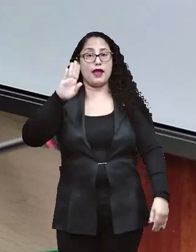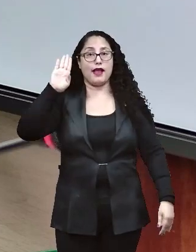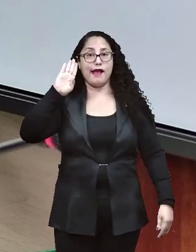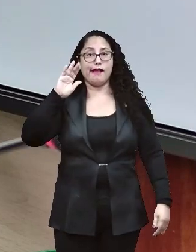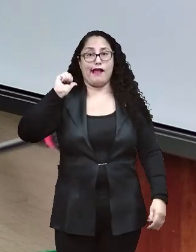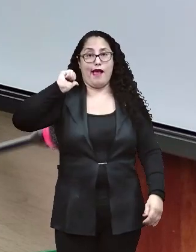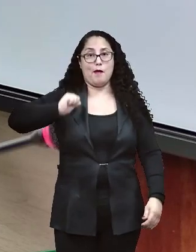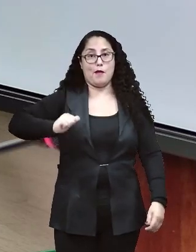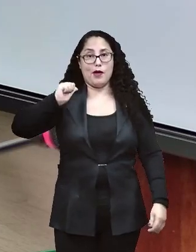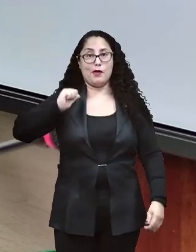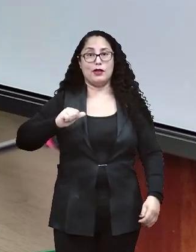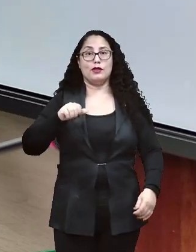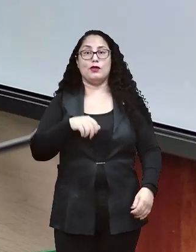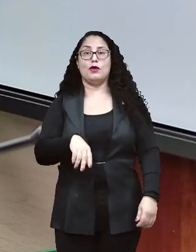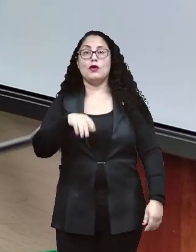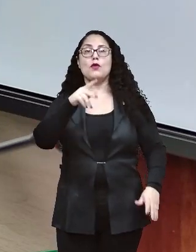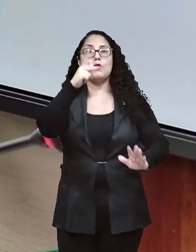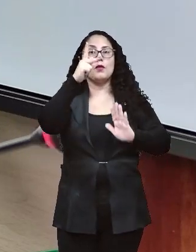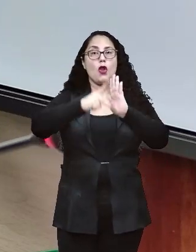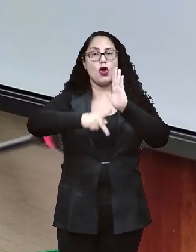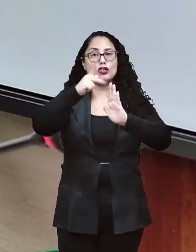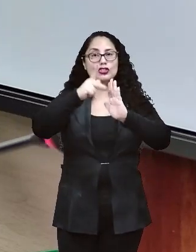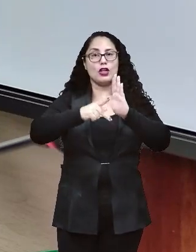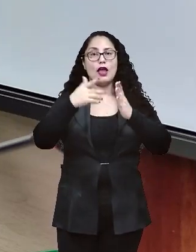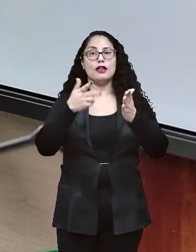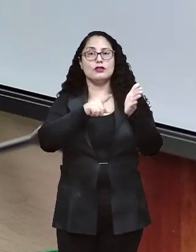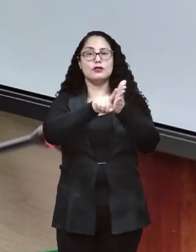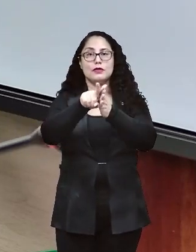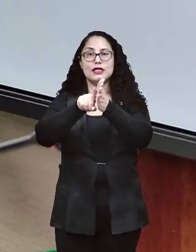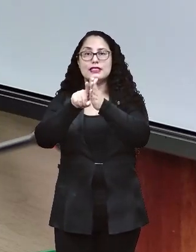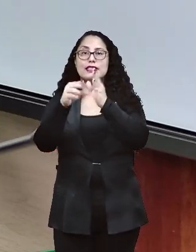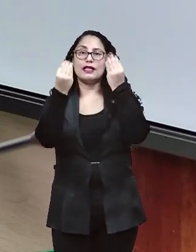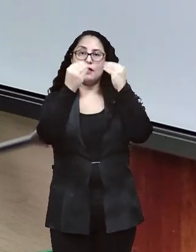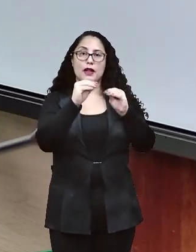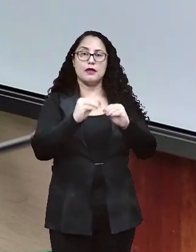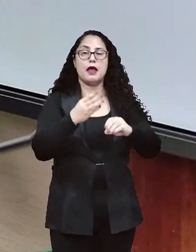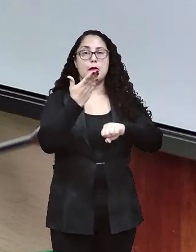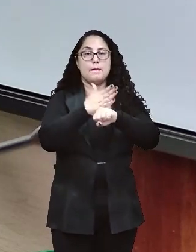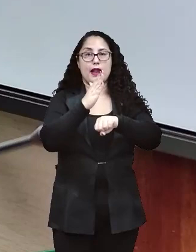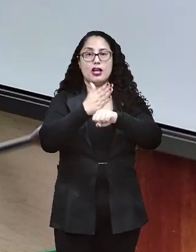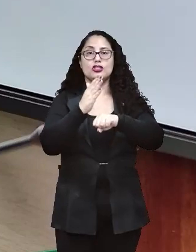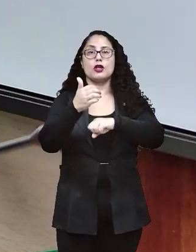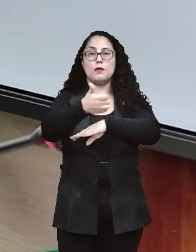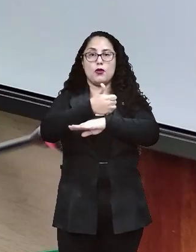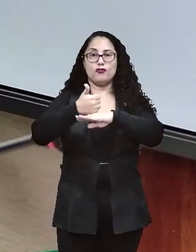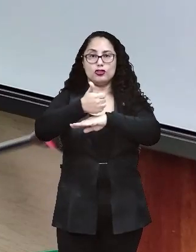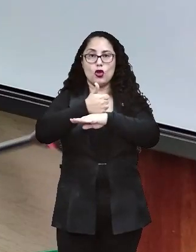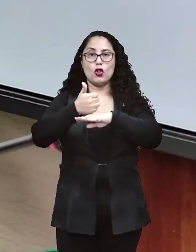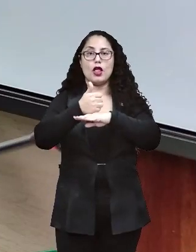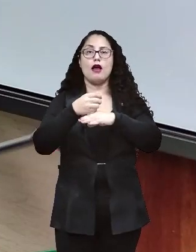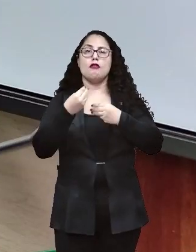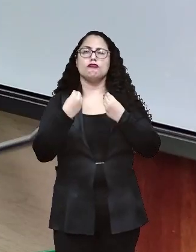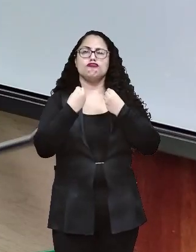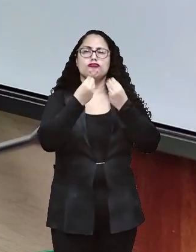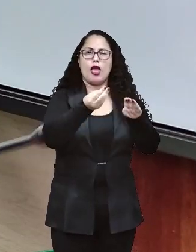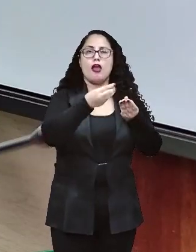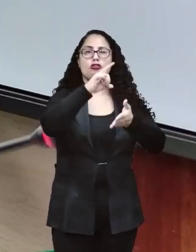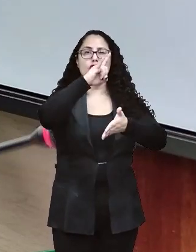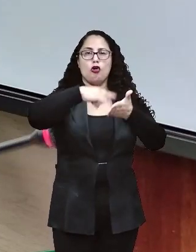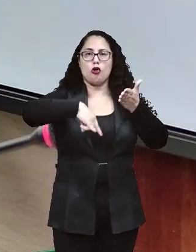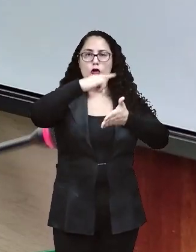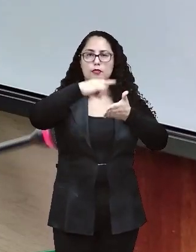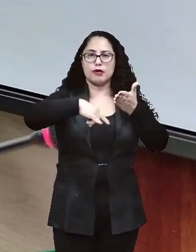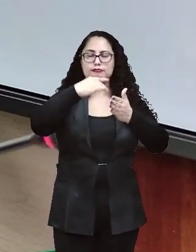ser bolsista do PAP, né, o Projeto de Pesquisa Aplicada e Prática Profissional. Eu encaminhei a documentação,